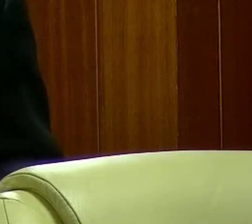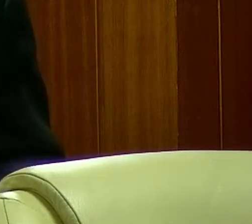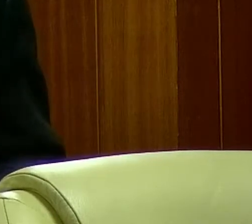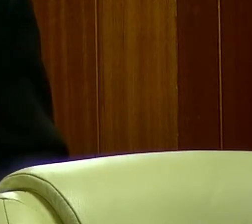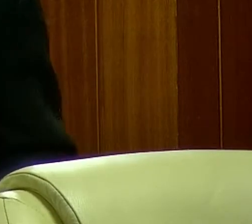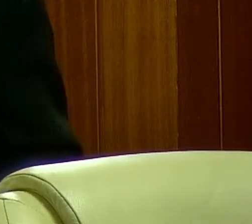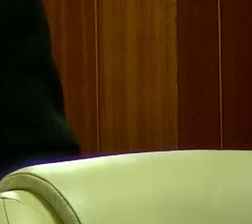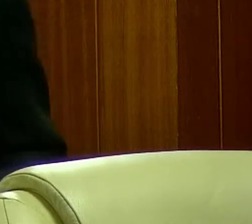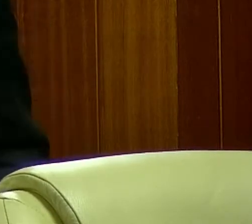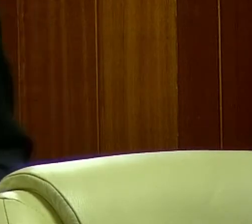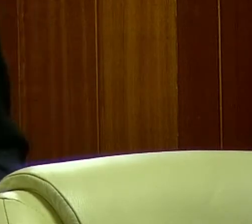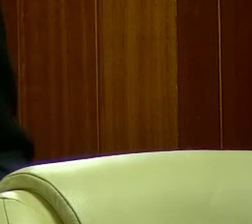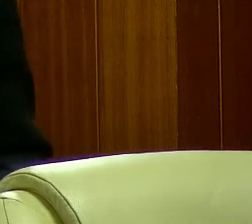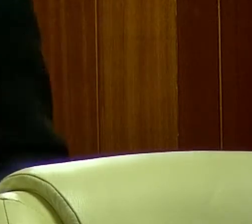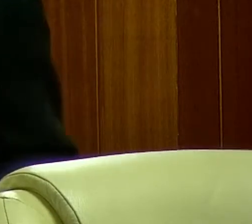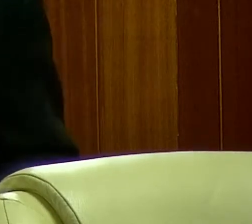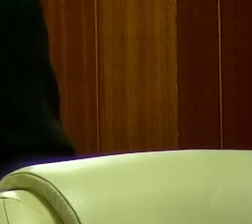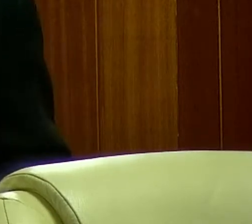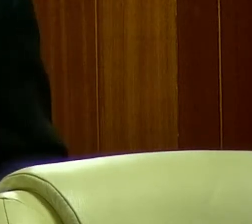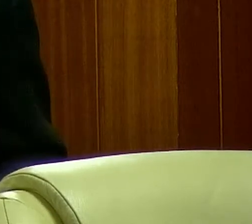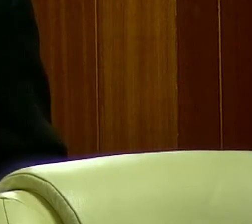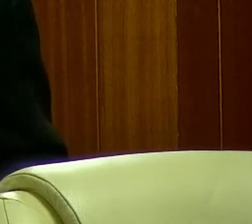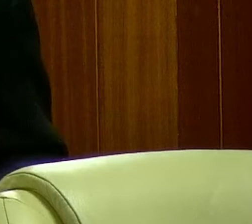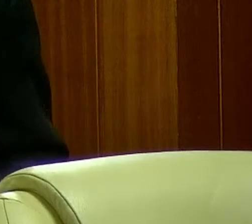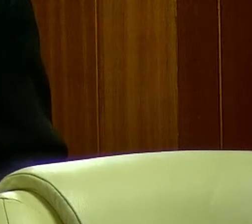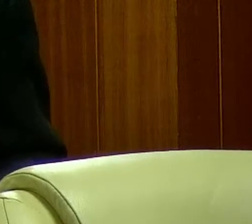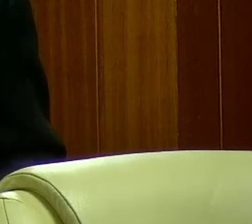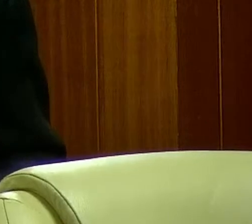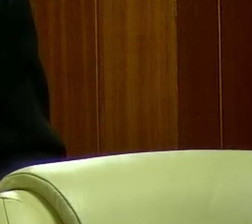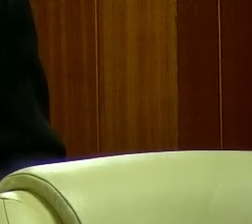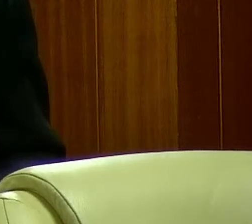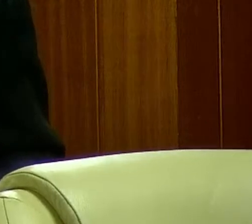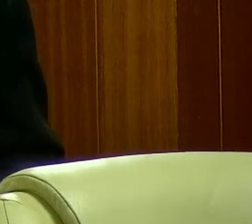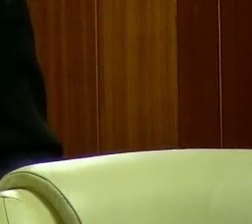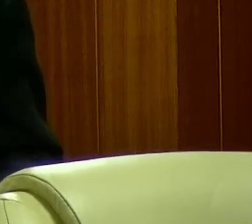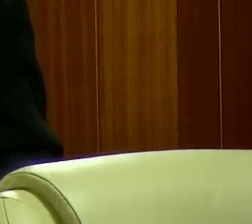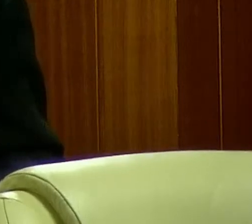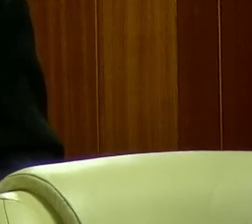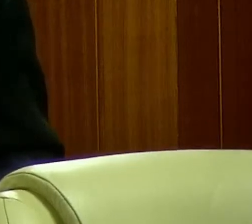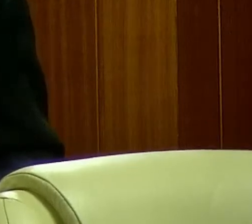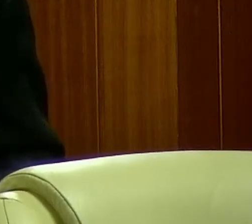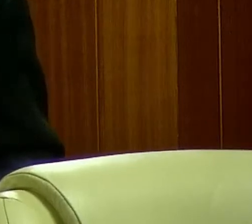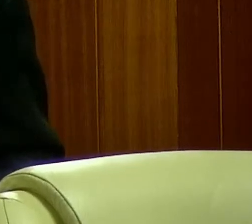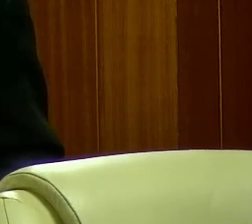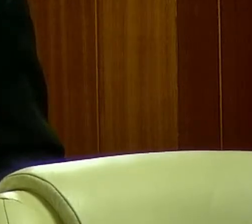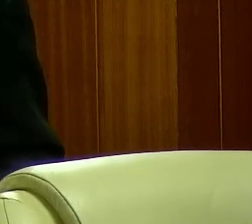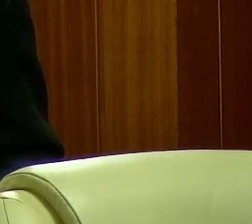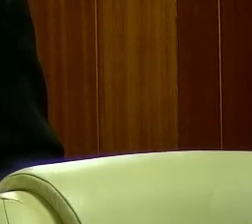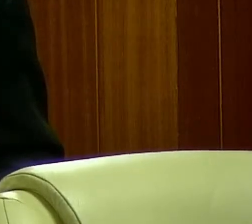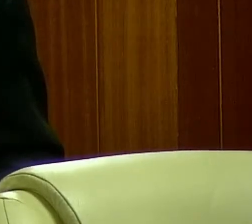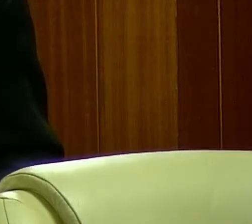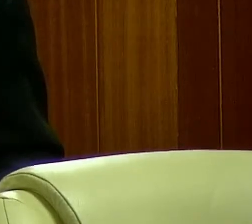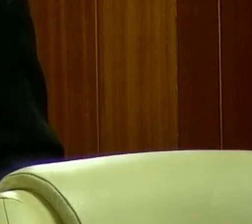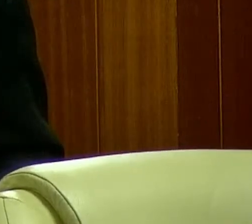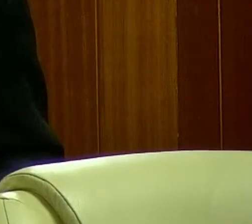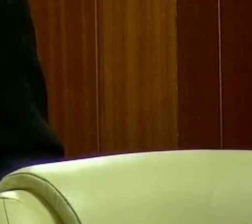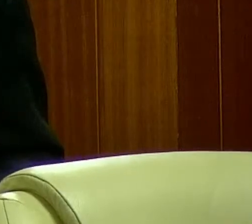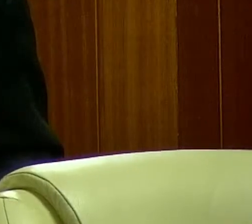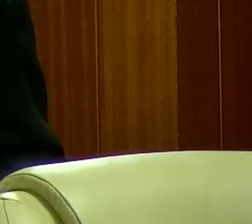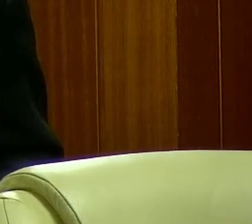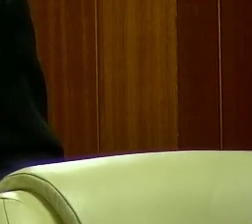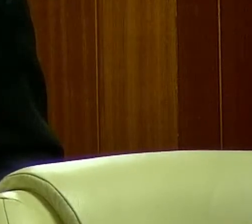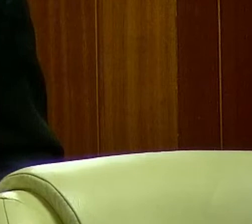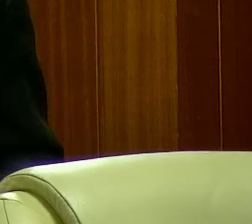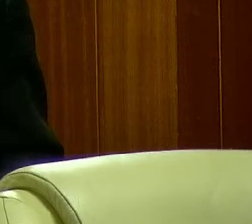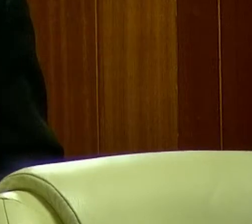cresce. De manhã cresce e floresce, à tarde corta-se e seca. Pois somos consumidos pela tua ira